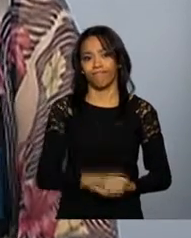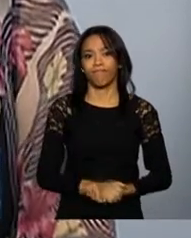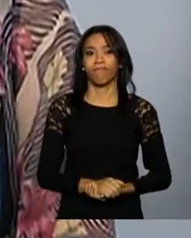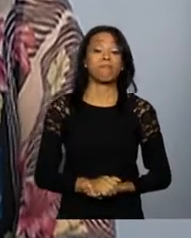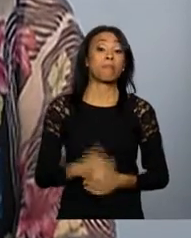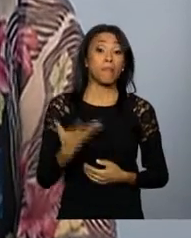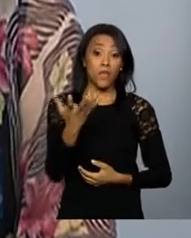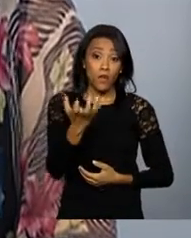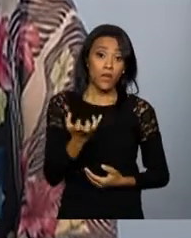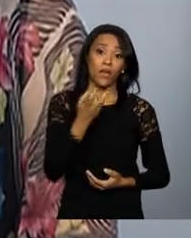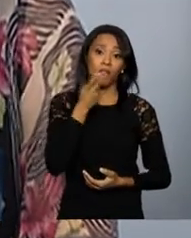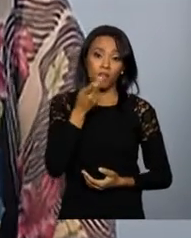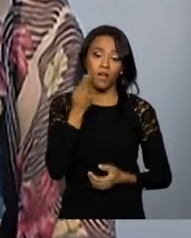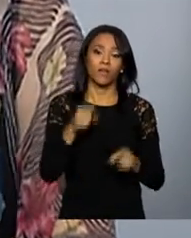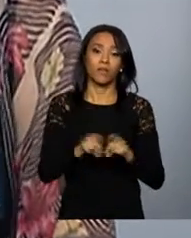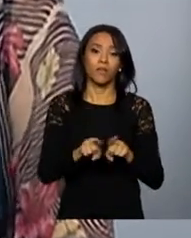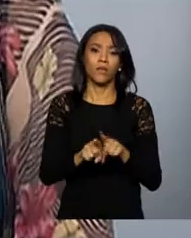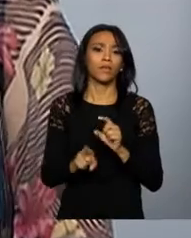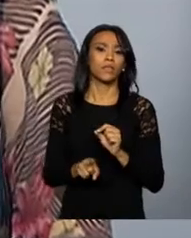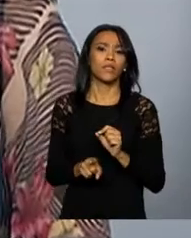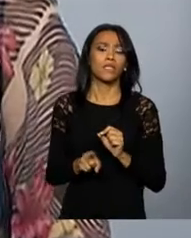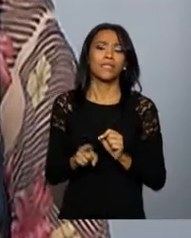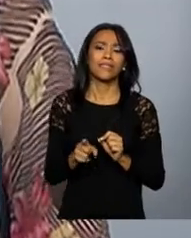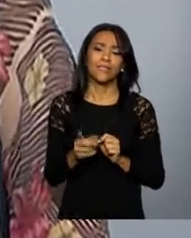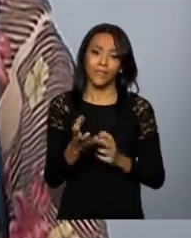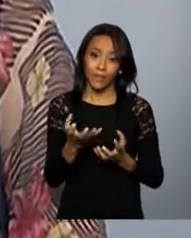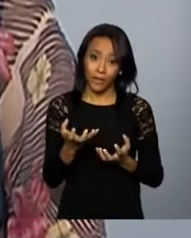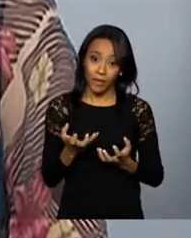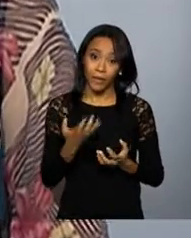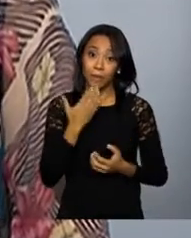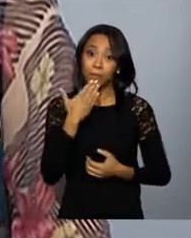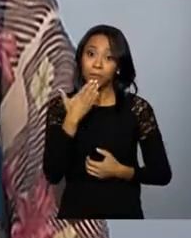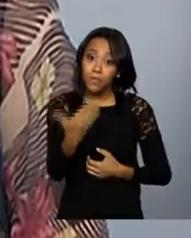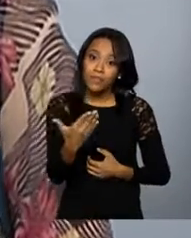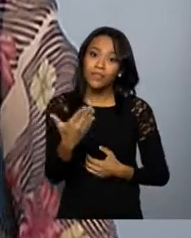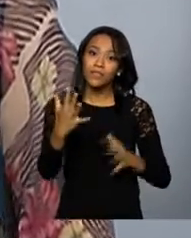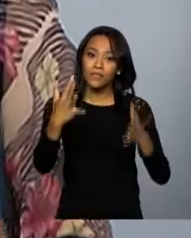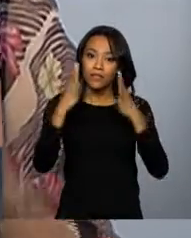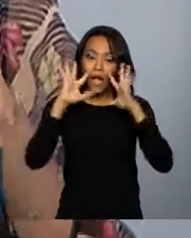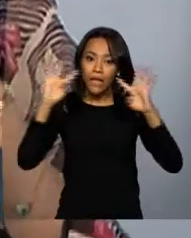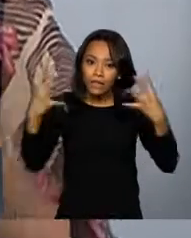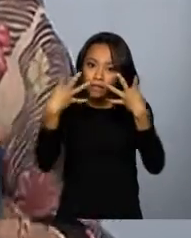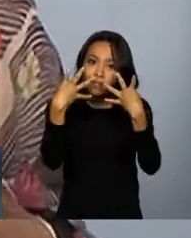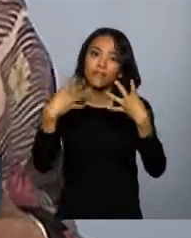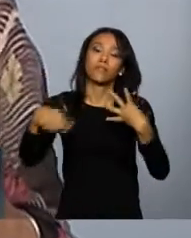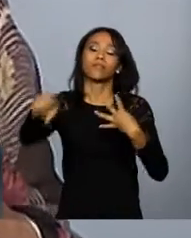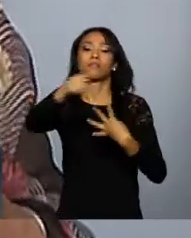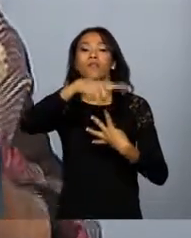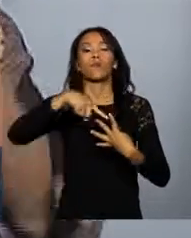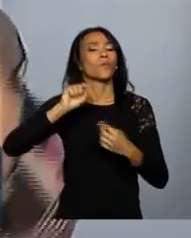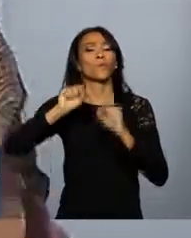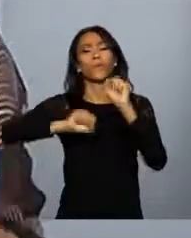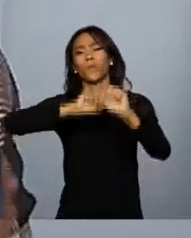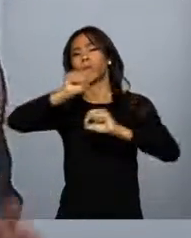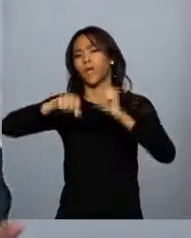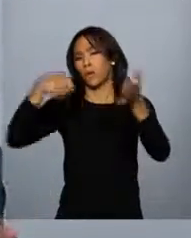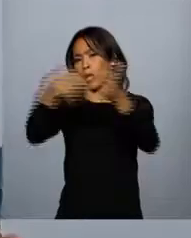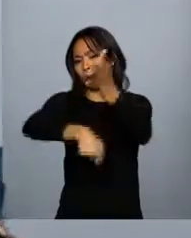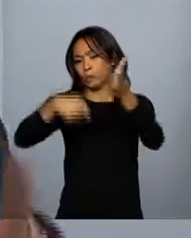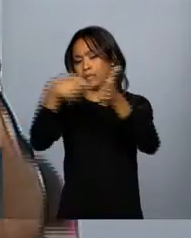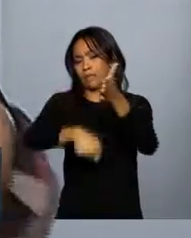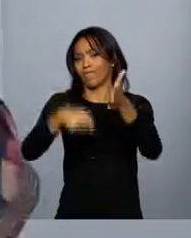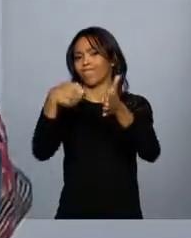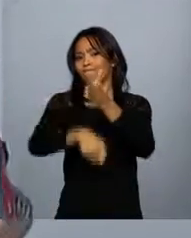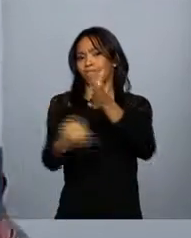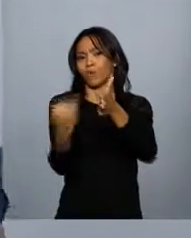dizer também, e quero pedir a atenção de vocês para uma luta muito importante.